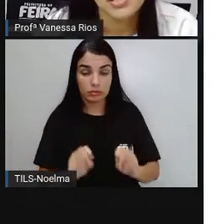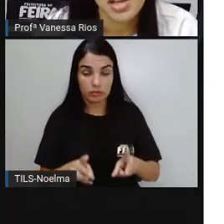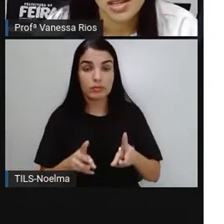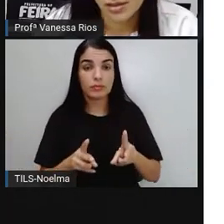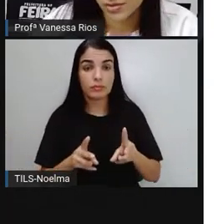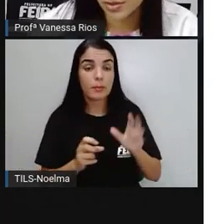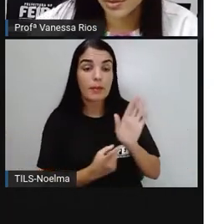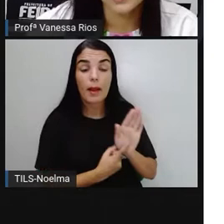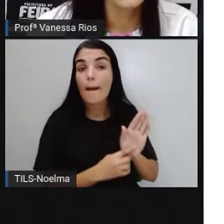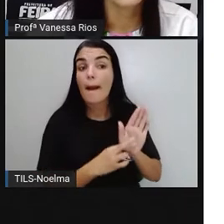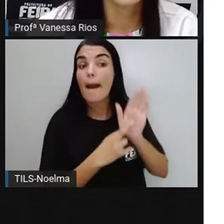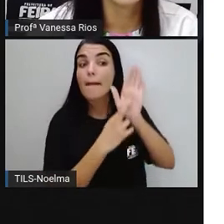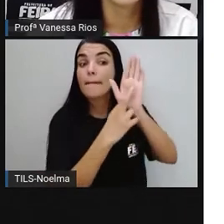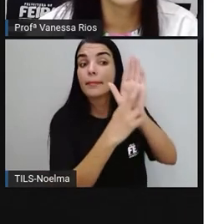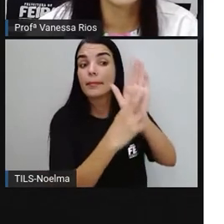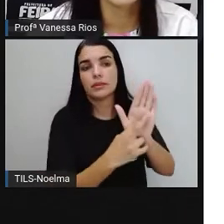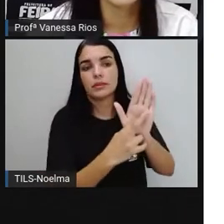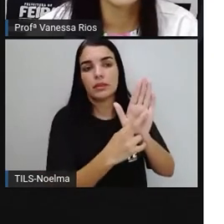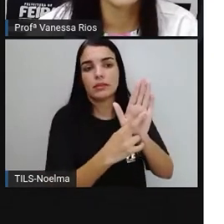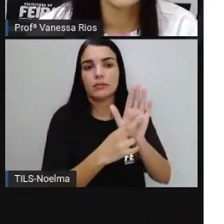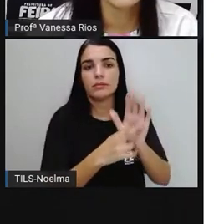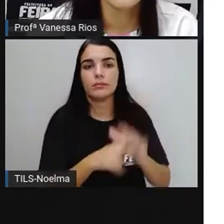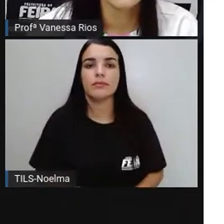estamos inseridos.